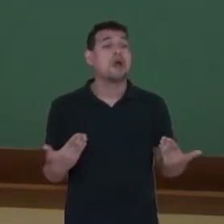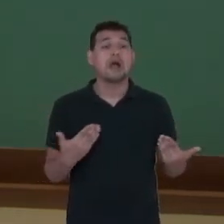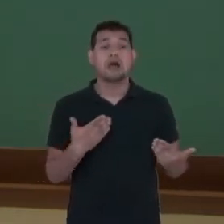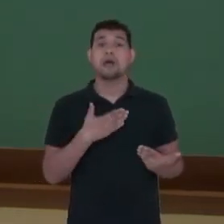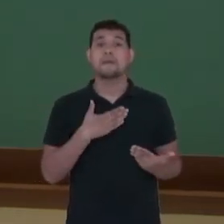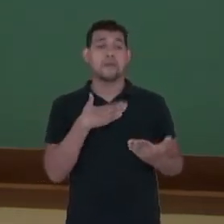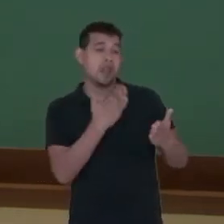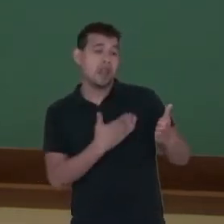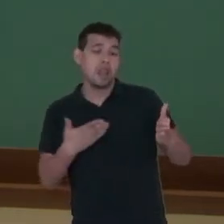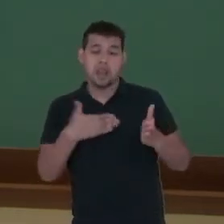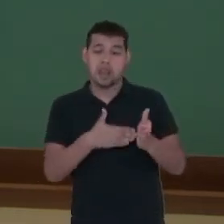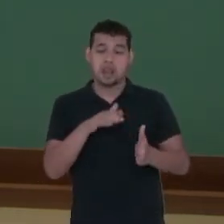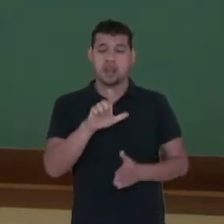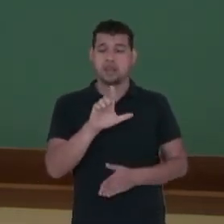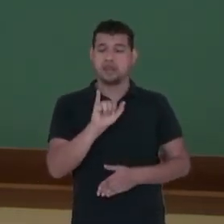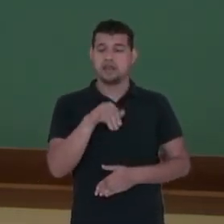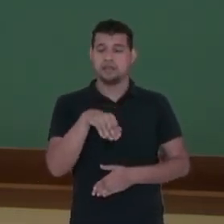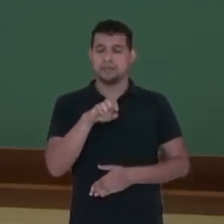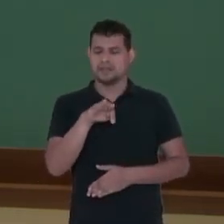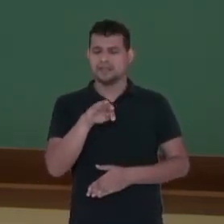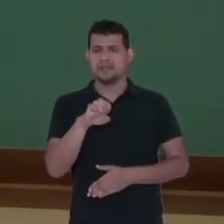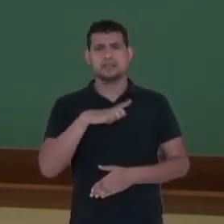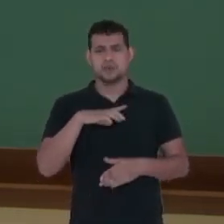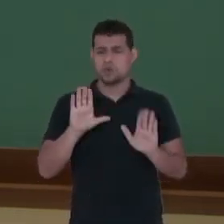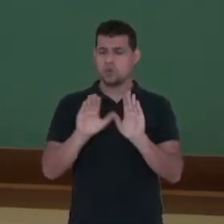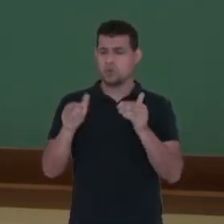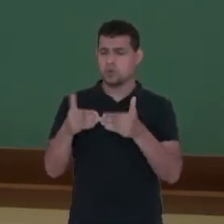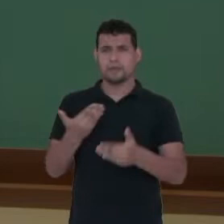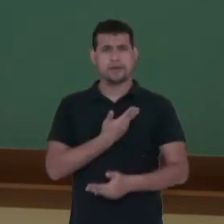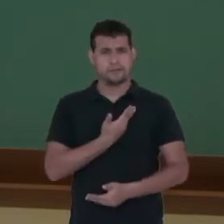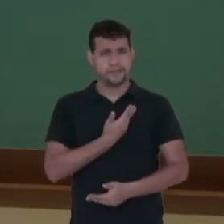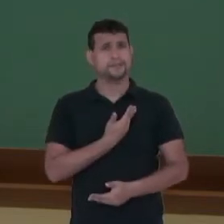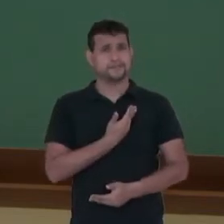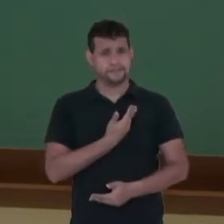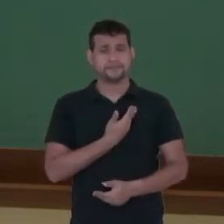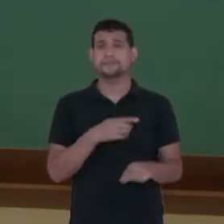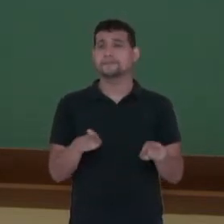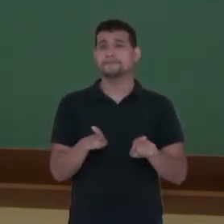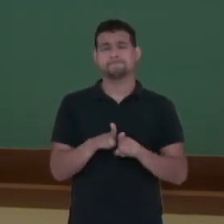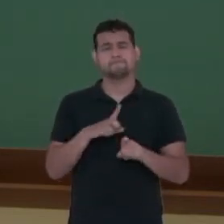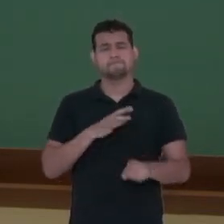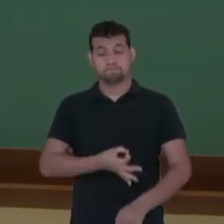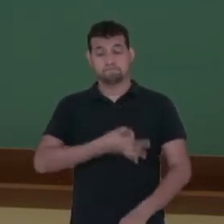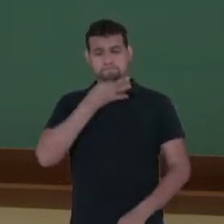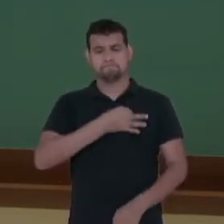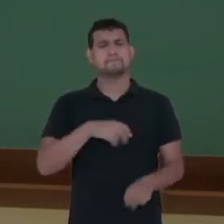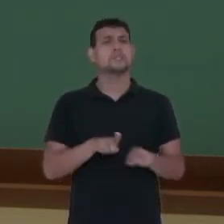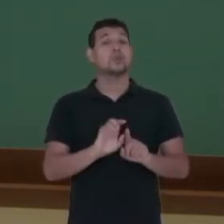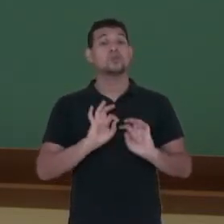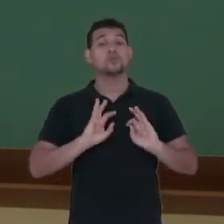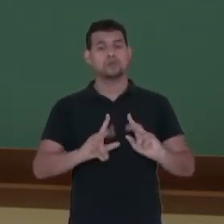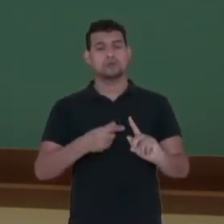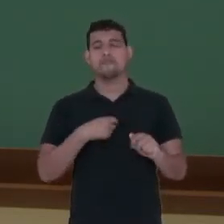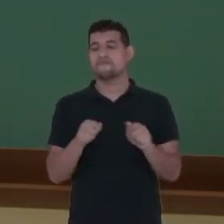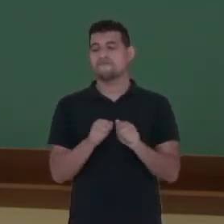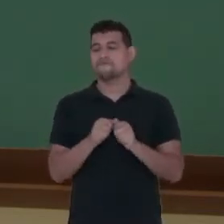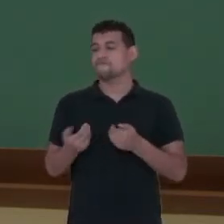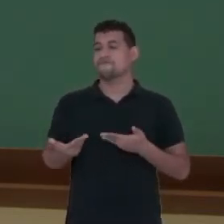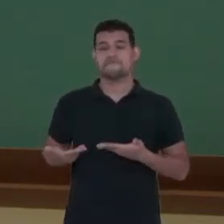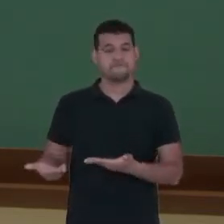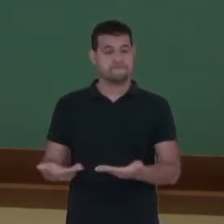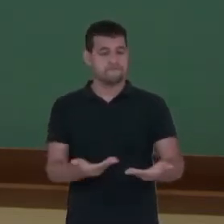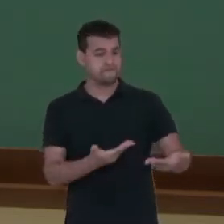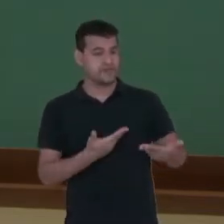meus limites, e eu levo um grupo de amigos meu ali e eu impunho sobre eles o que eles terão que fazer, eu